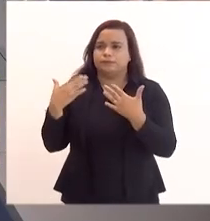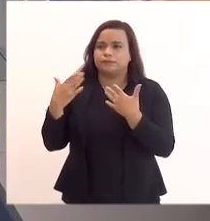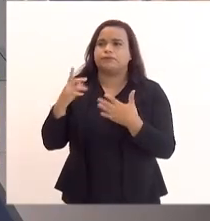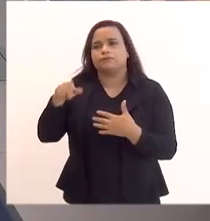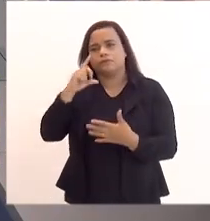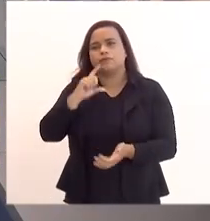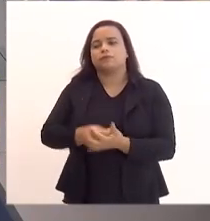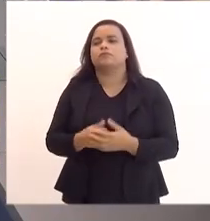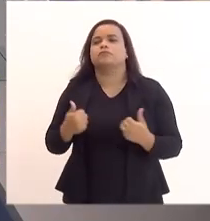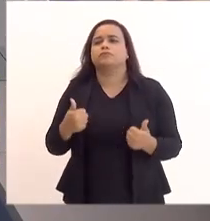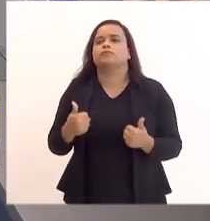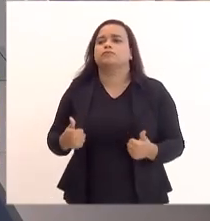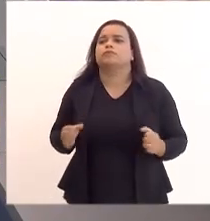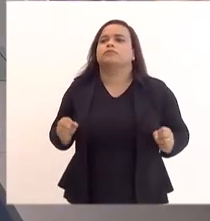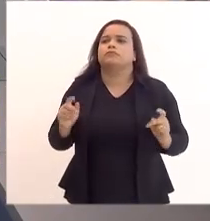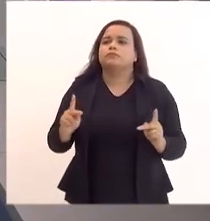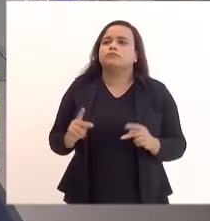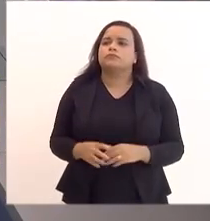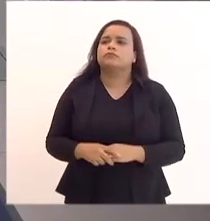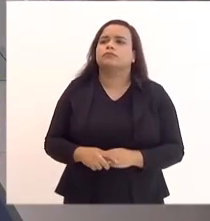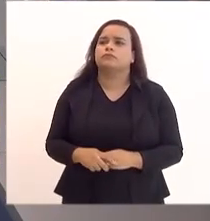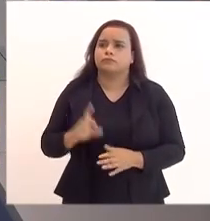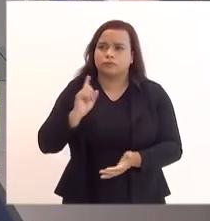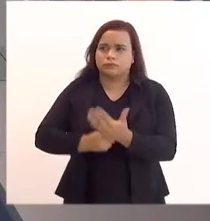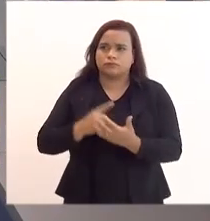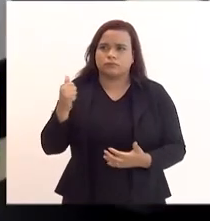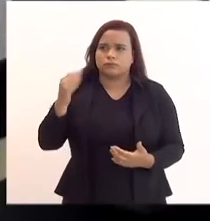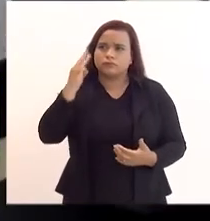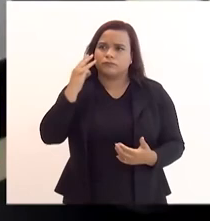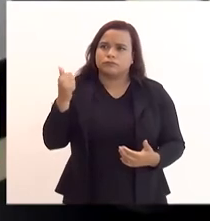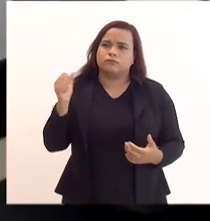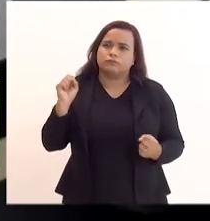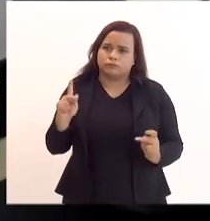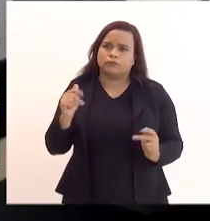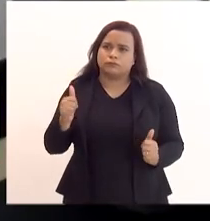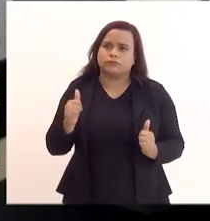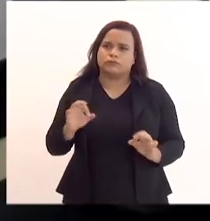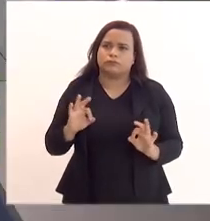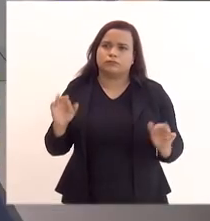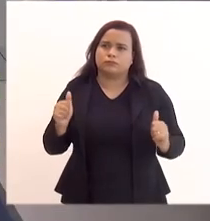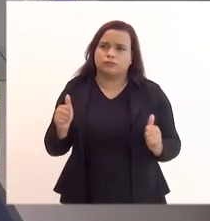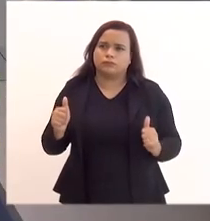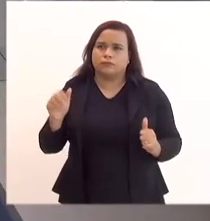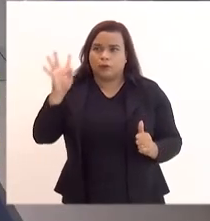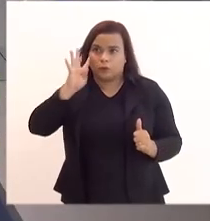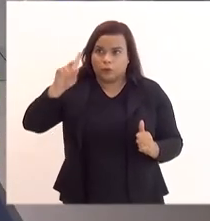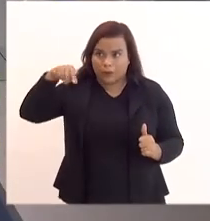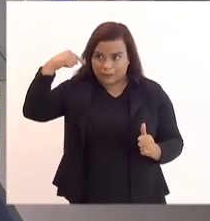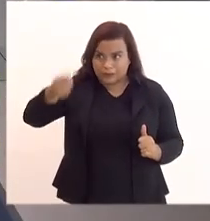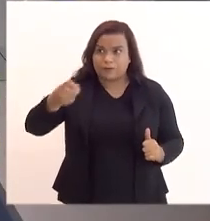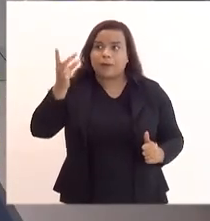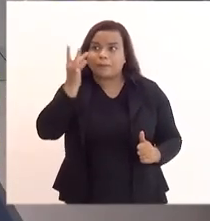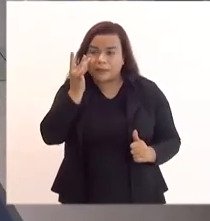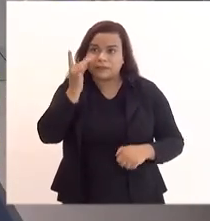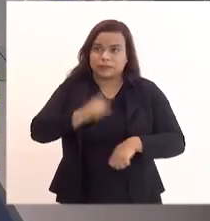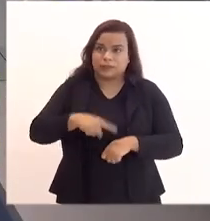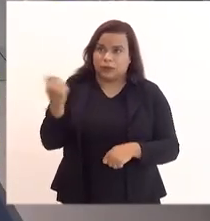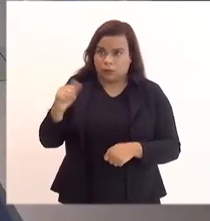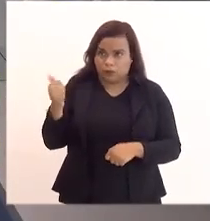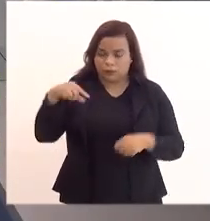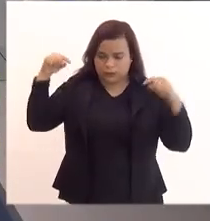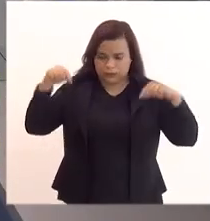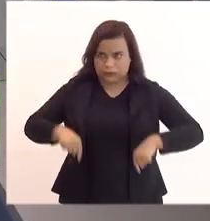que vem. Foi o caso reforma. Okay. Pode ser assim, deputado Valdec? O ato será quarta-feira que vem, presencial, 11 horas,